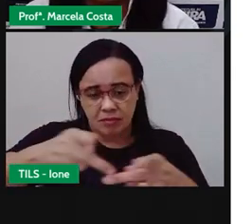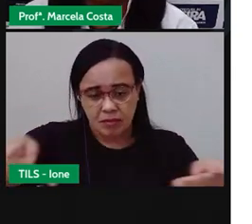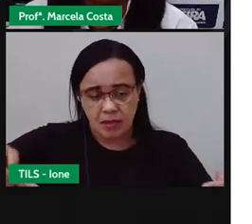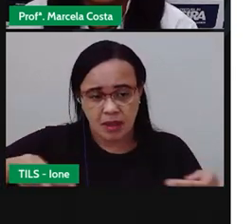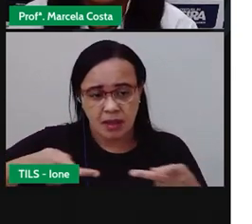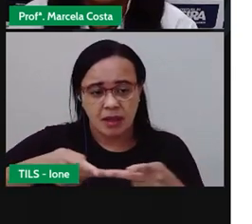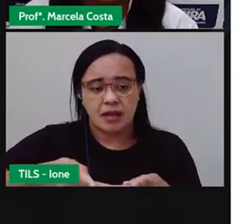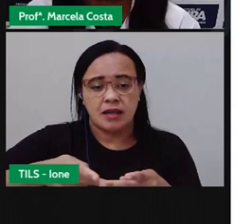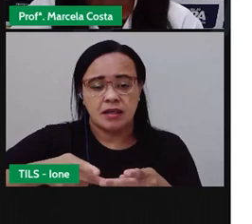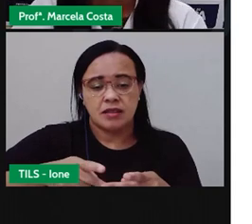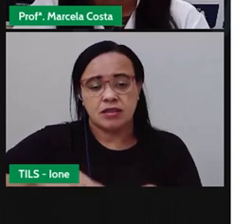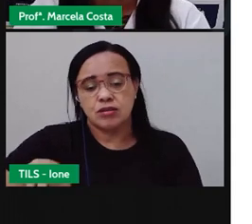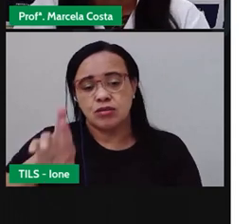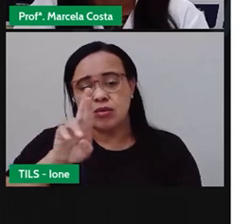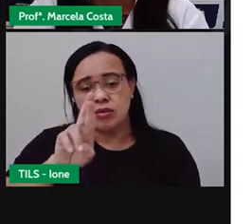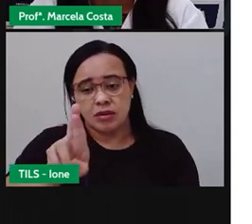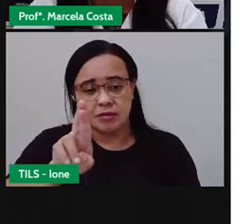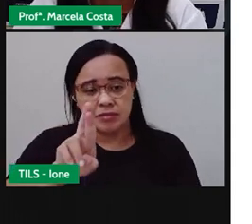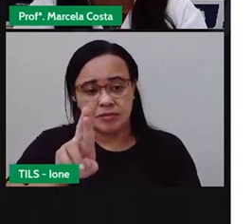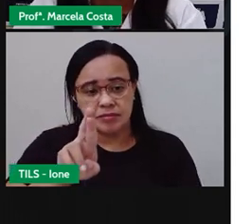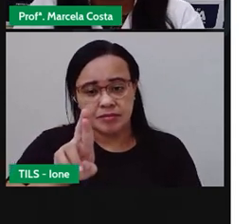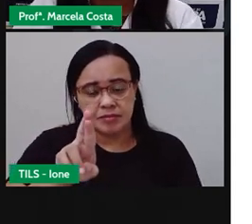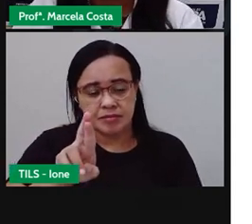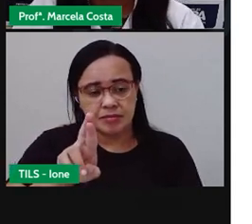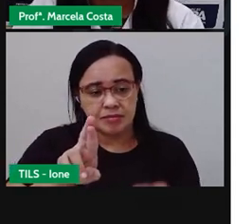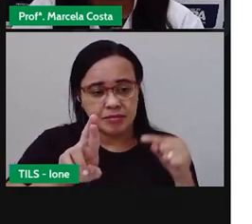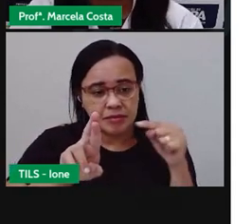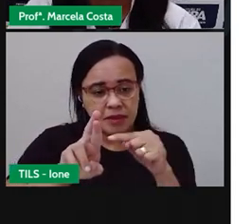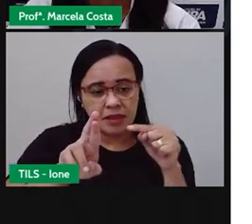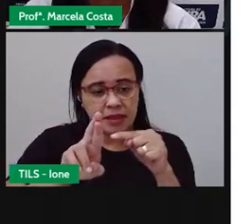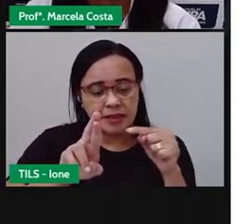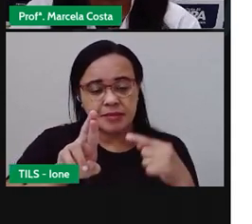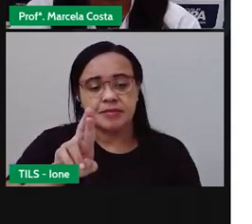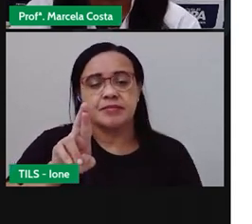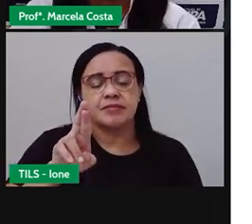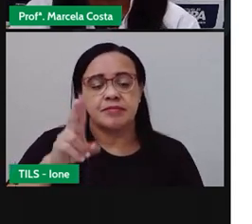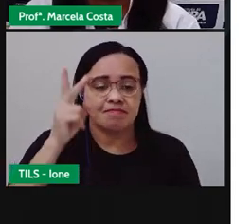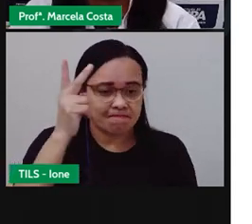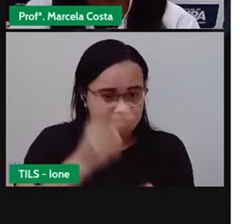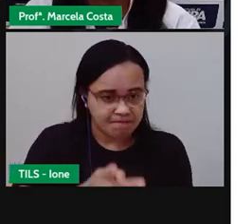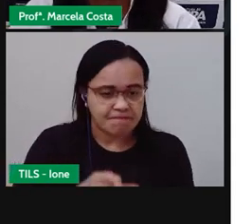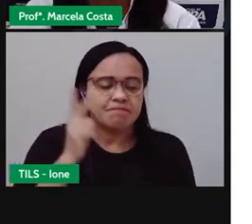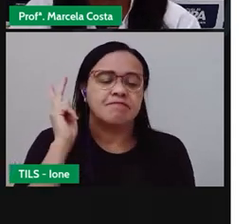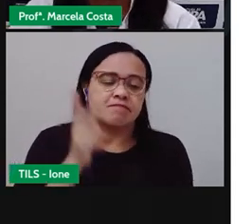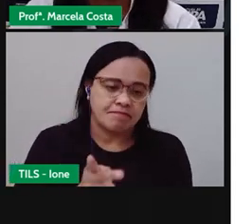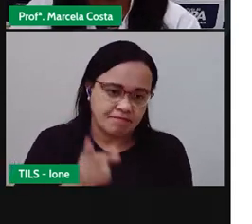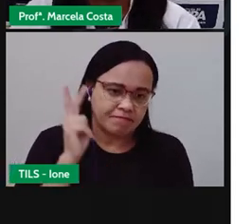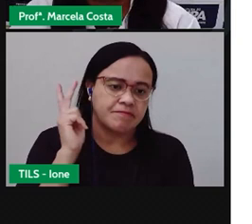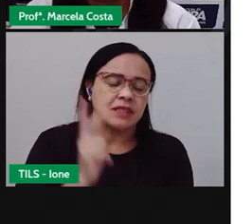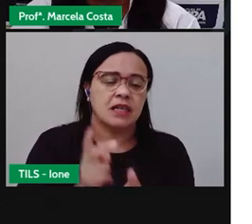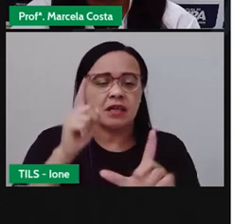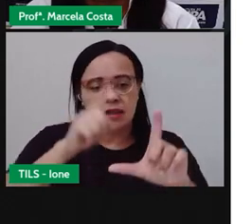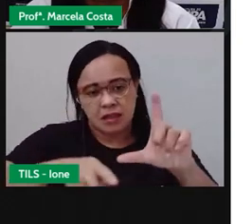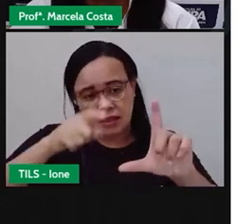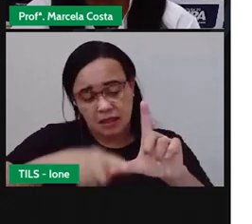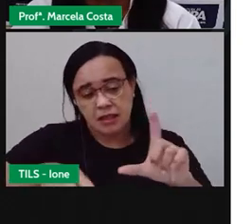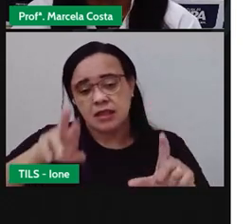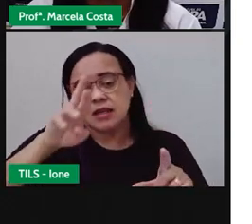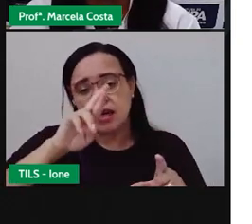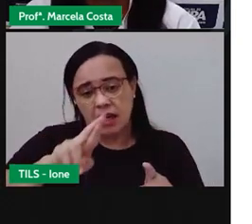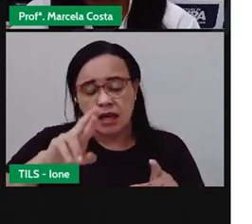a letra v e ela tá aqui sempre acompanhada por uma vogal